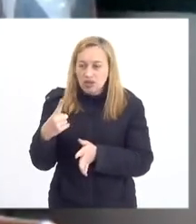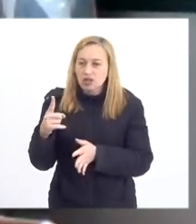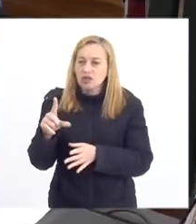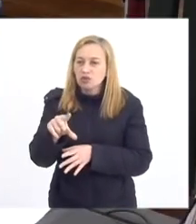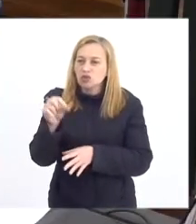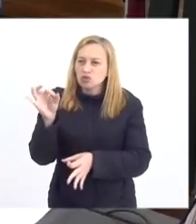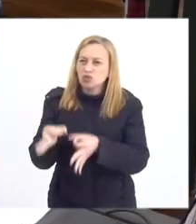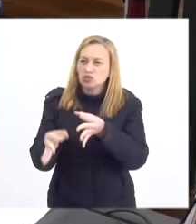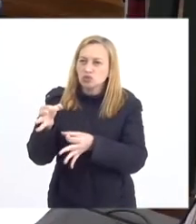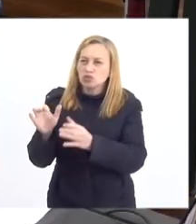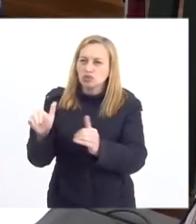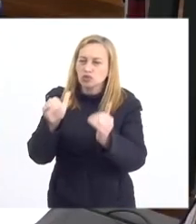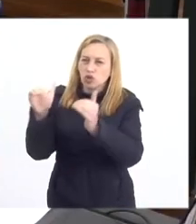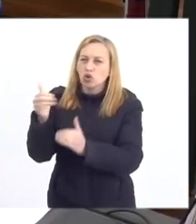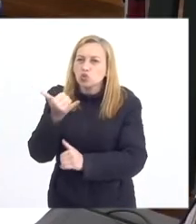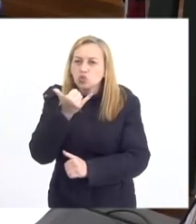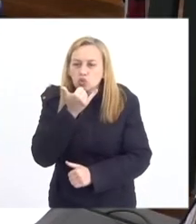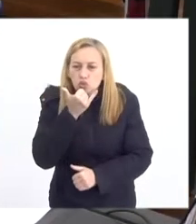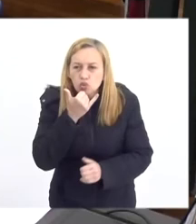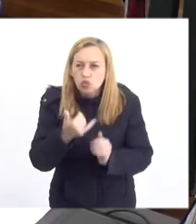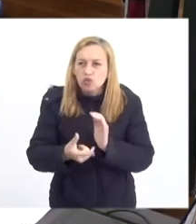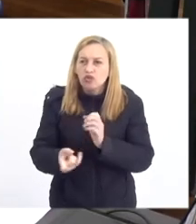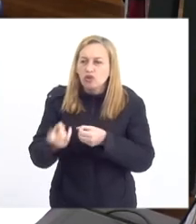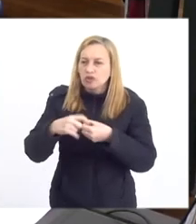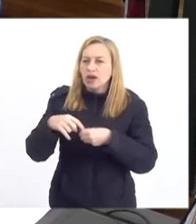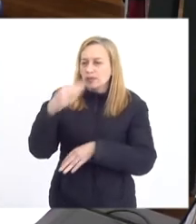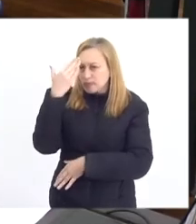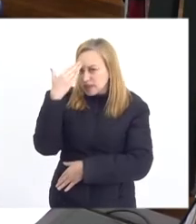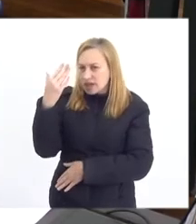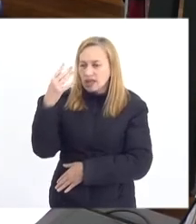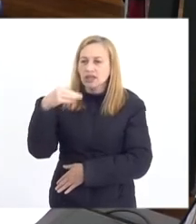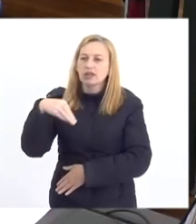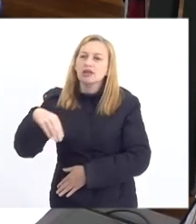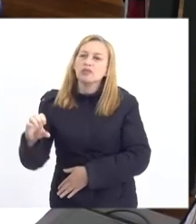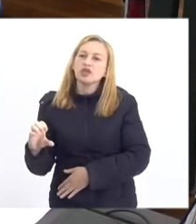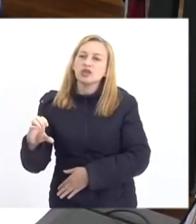isso. Desculpa retroagir. Obrigado, obrigado, Mink.